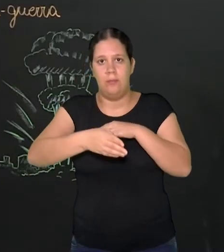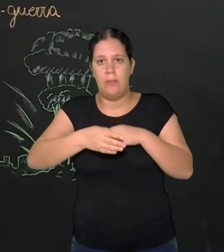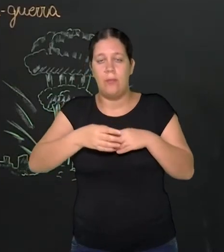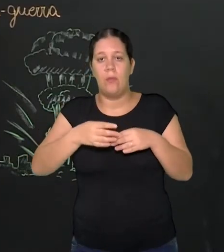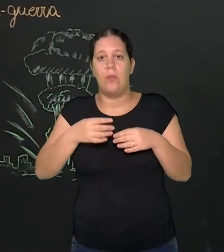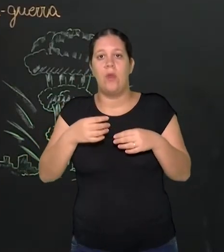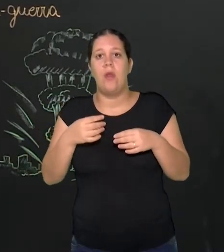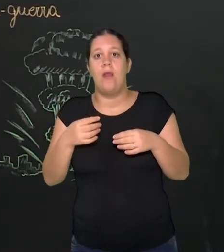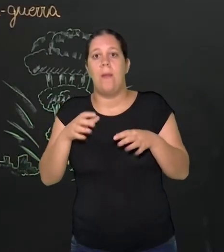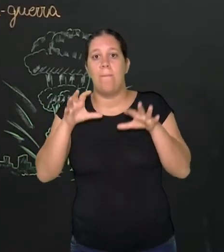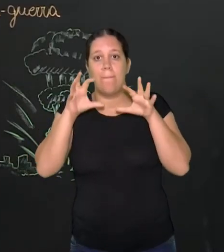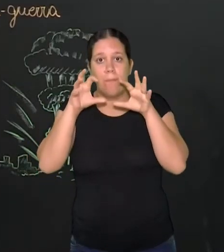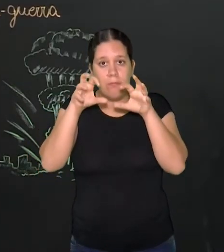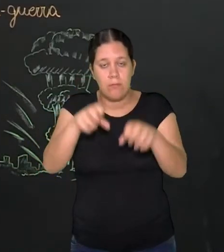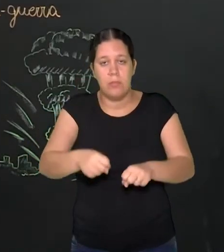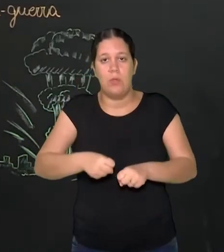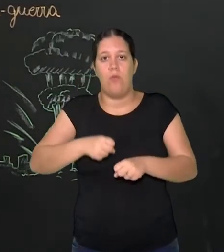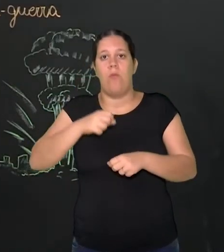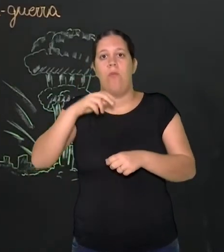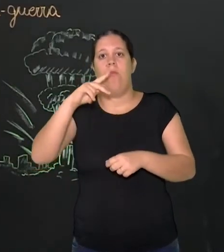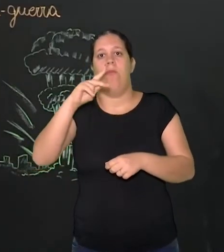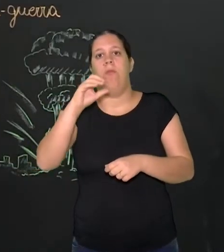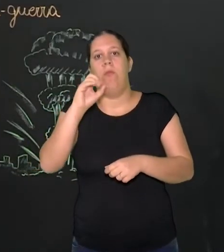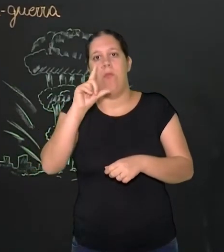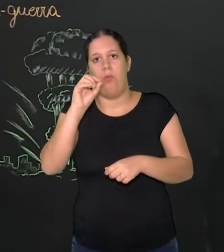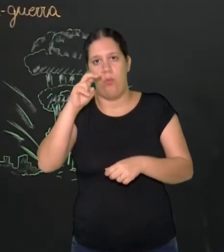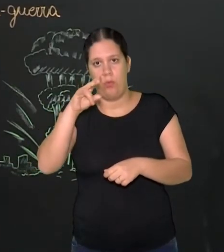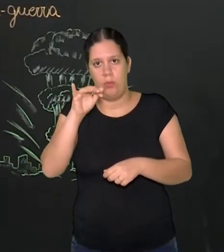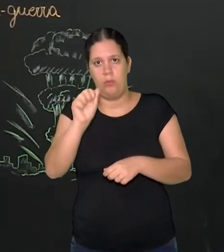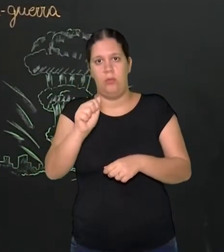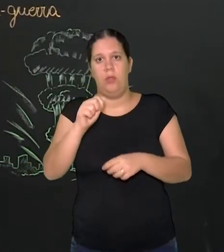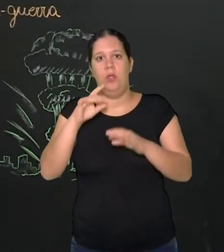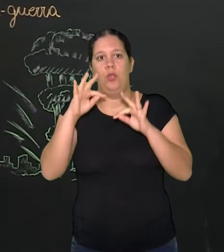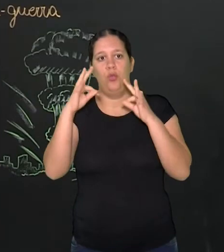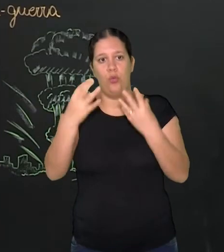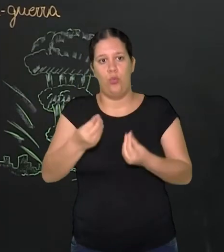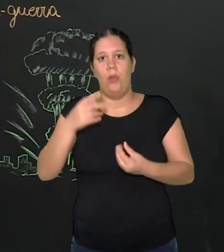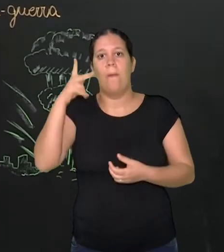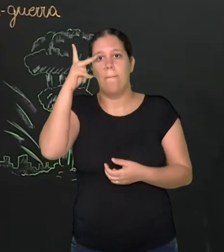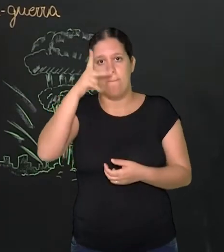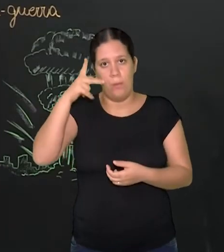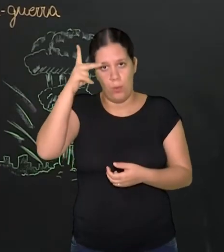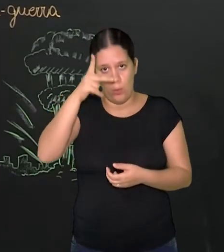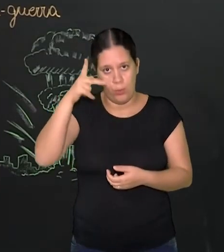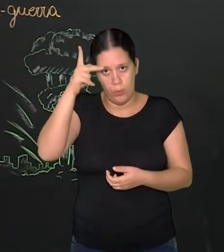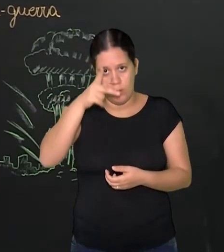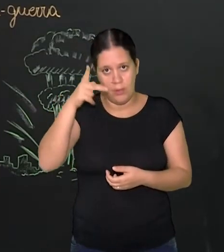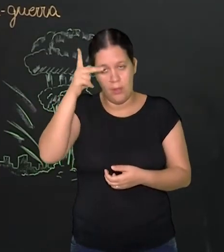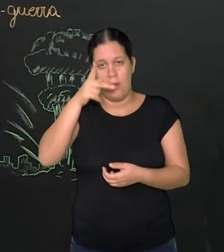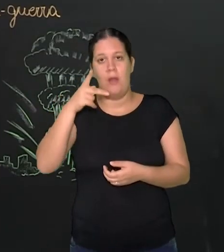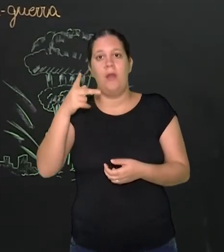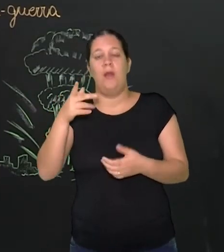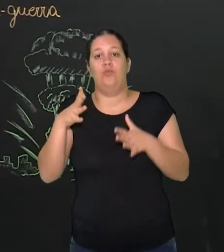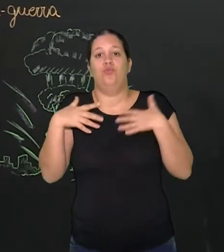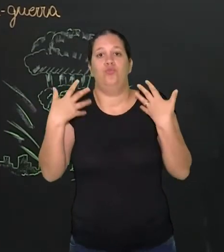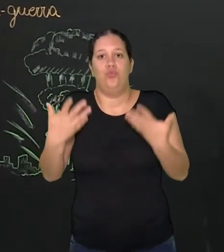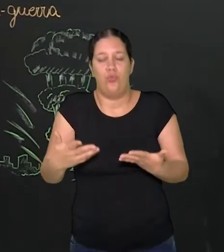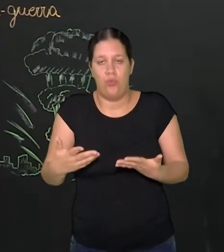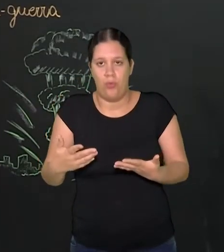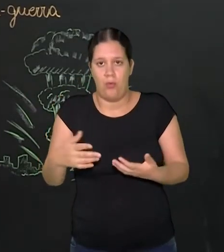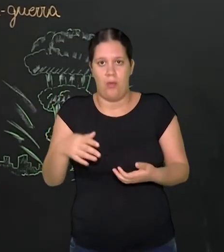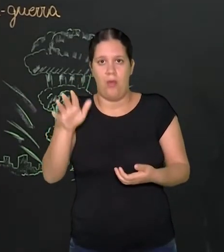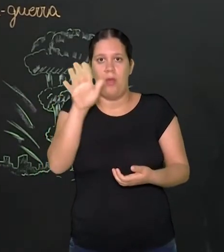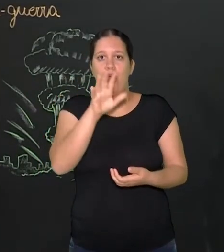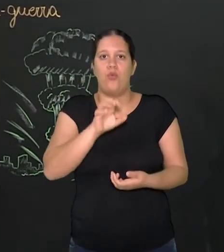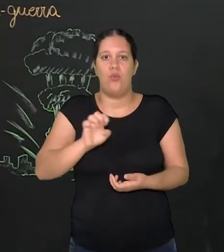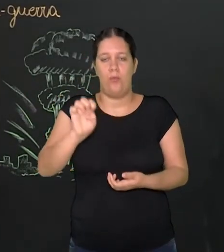reagir. Ele tomou a Polônia toda em pouquíssimas semanas. E a Guerra Relâmpago assustou bastante a Europa. Logo